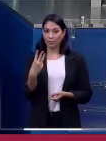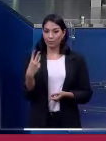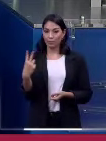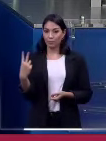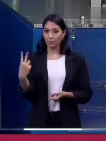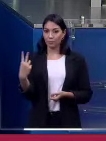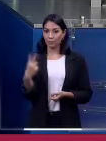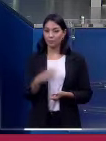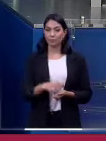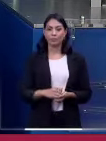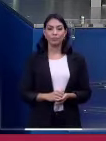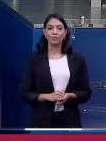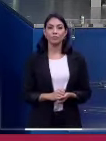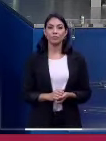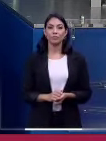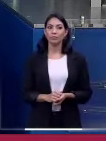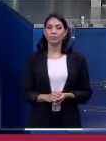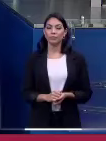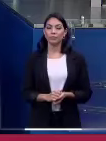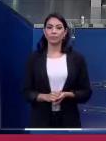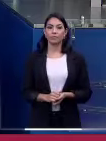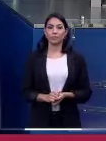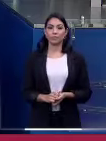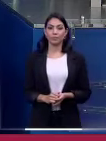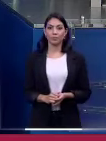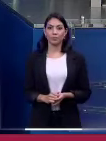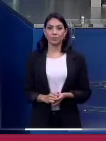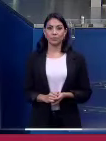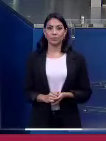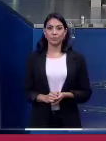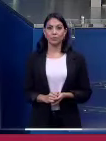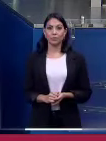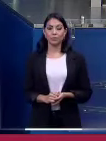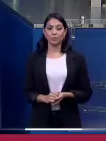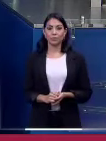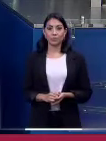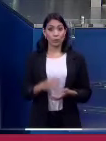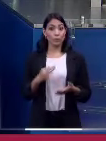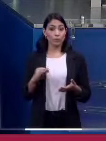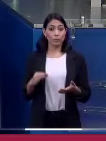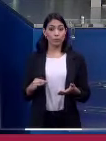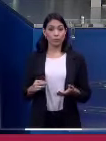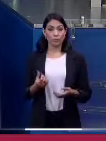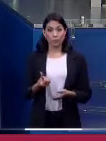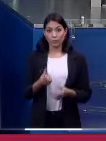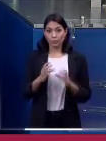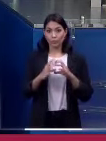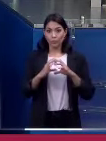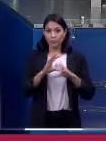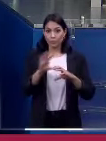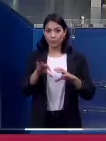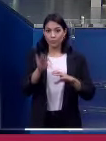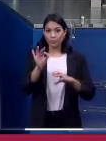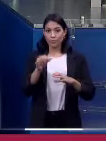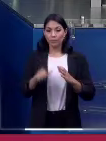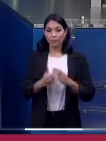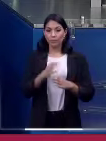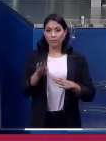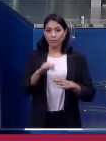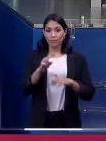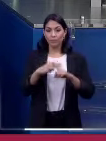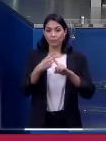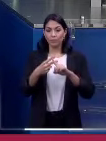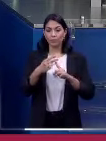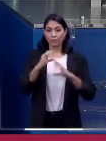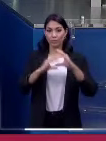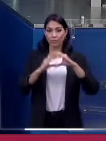32. Amarela 32. Vamos confirmar os 6 números sorteados no primeiro sorteio da